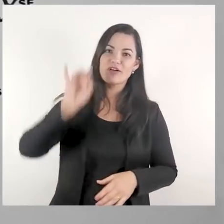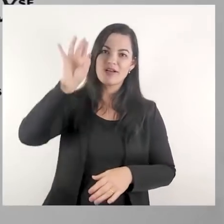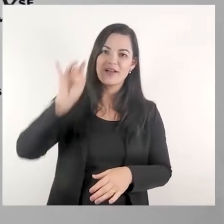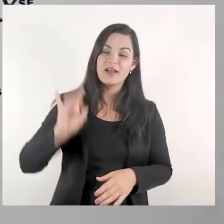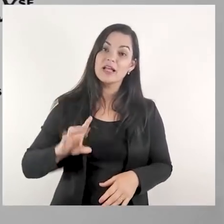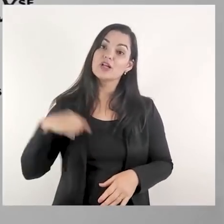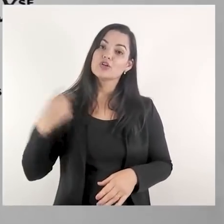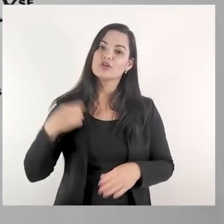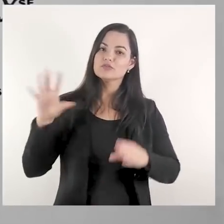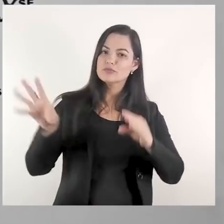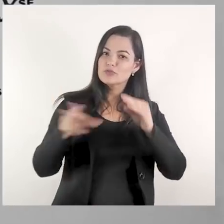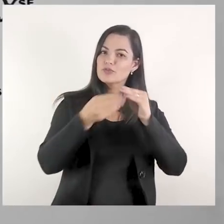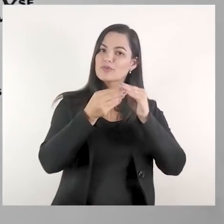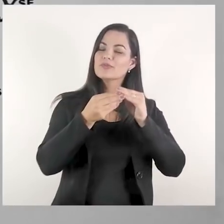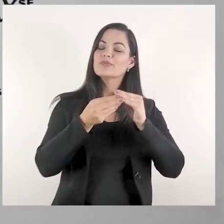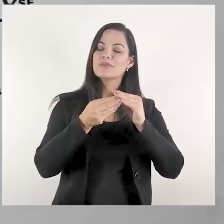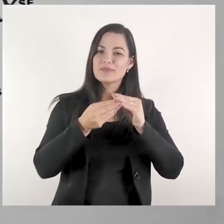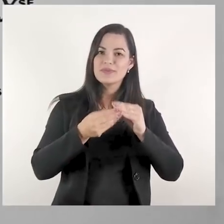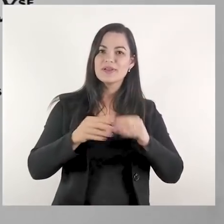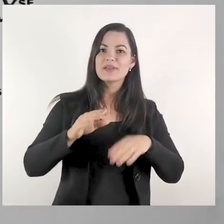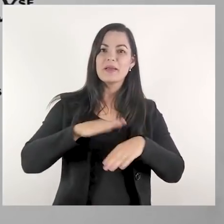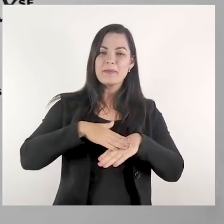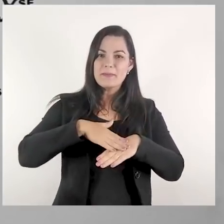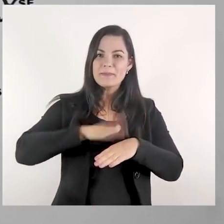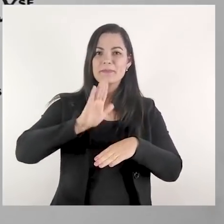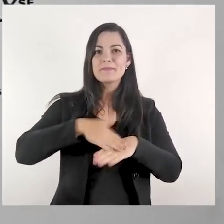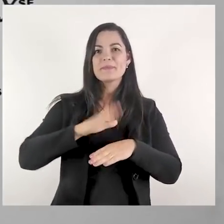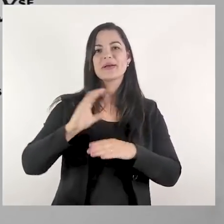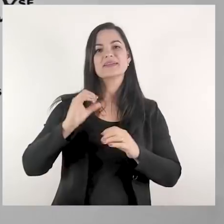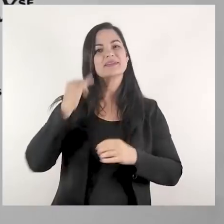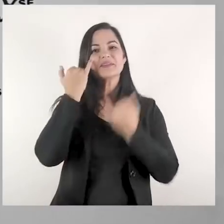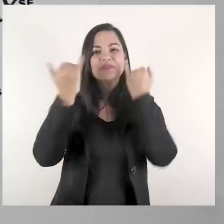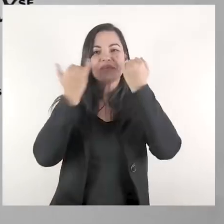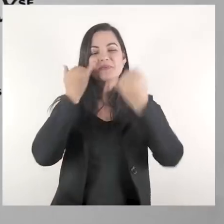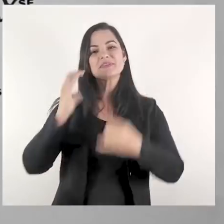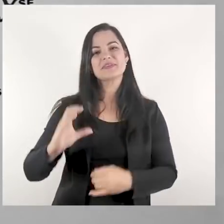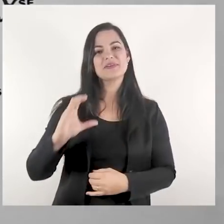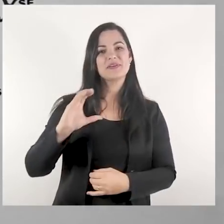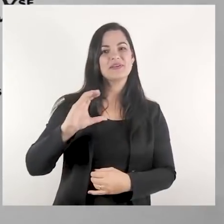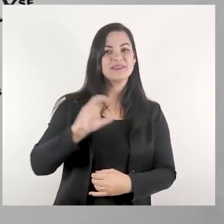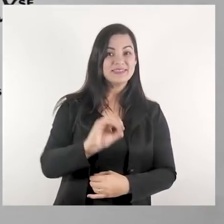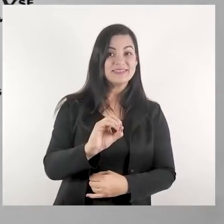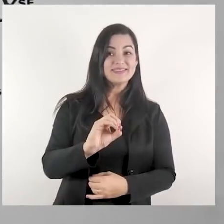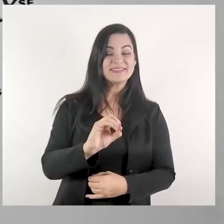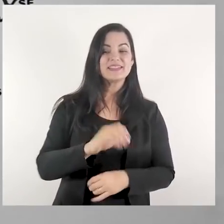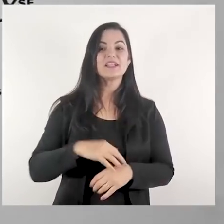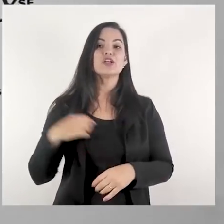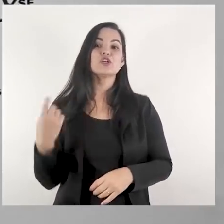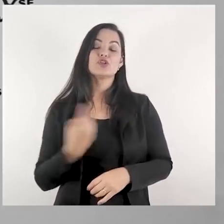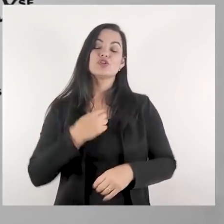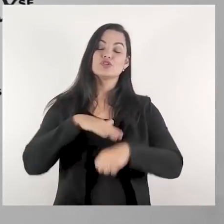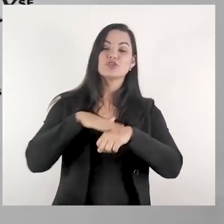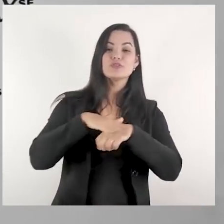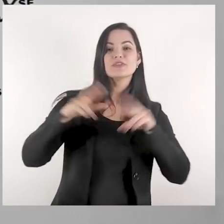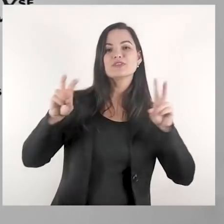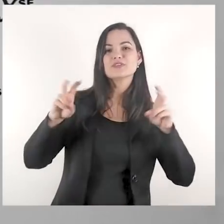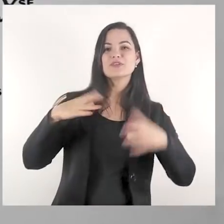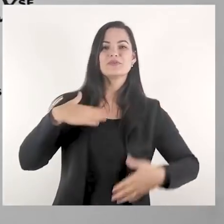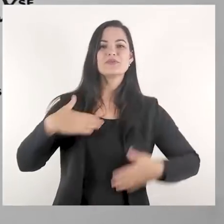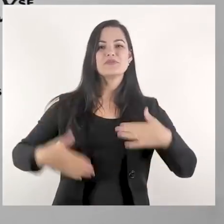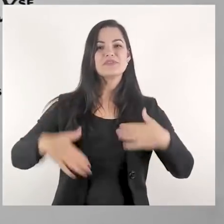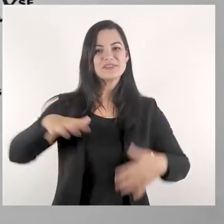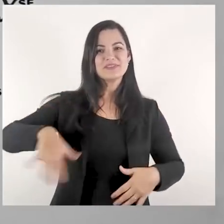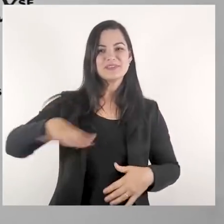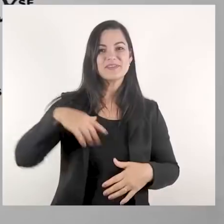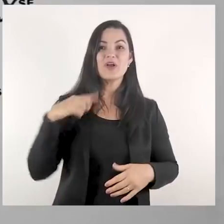com as informações que nós temos da região Centro-Oeste. Falaremos sobre os aspectos físicos e utilizaremos